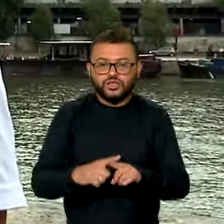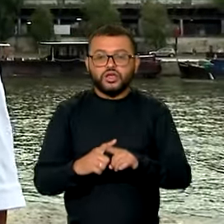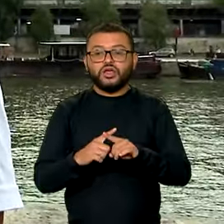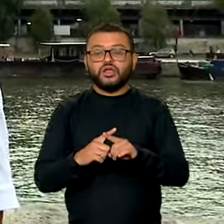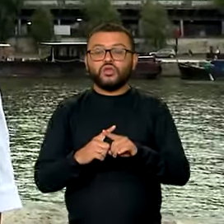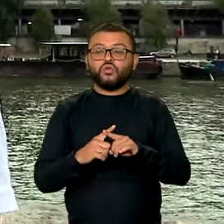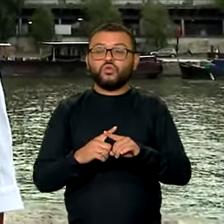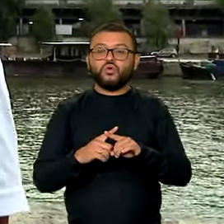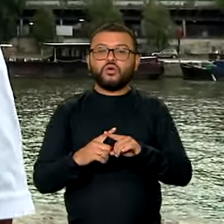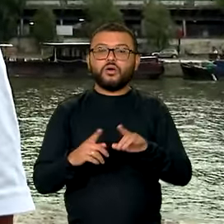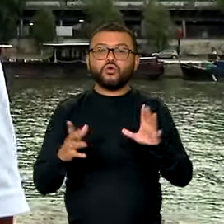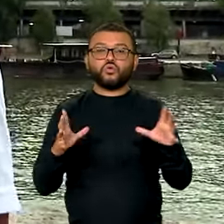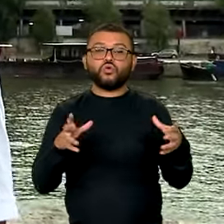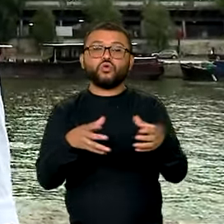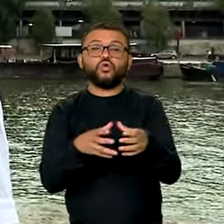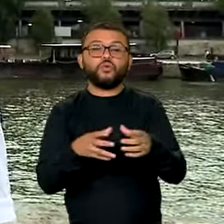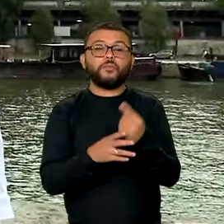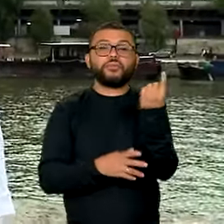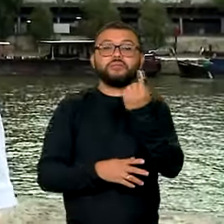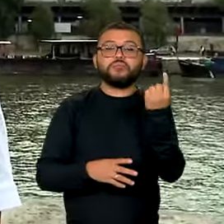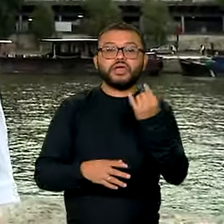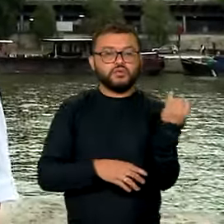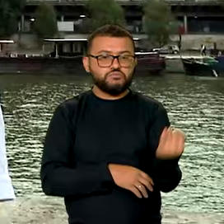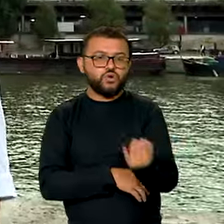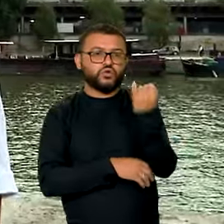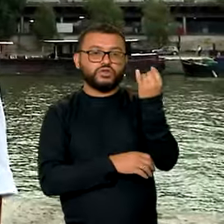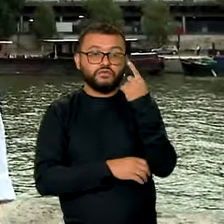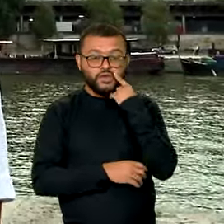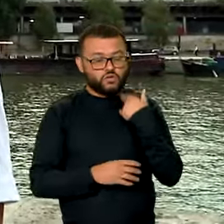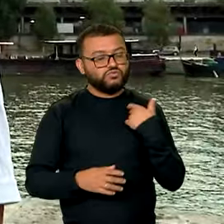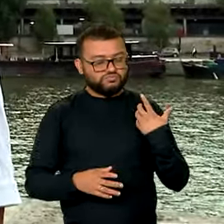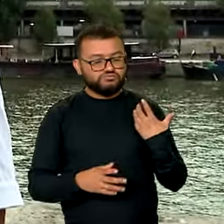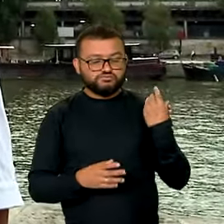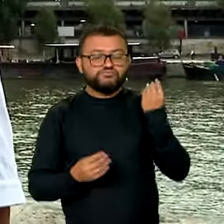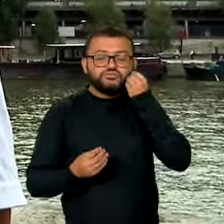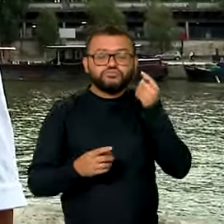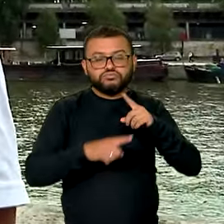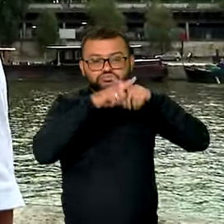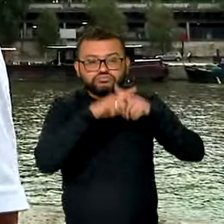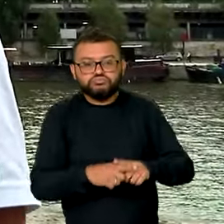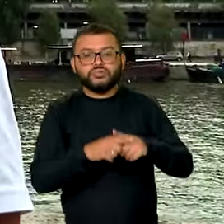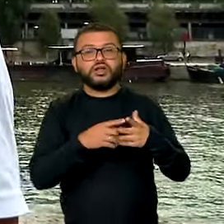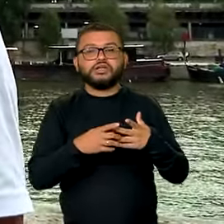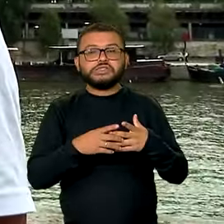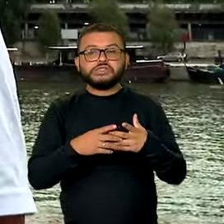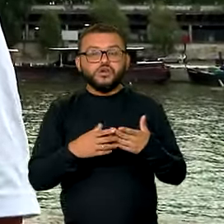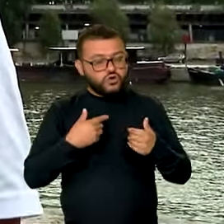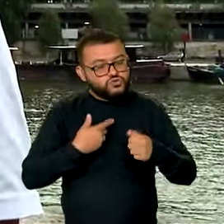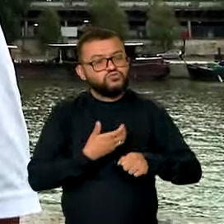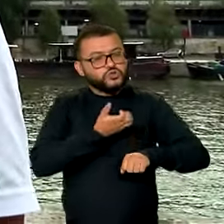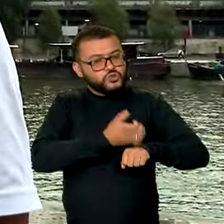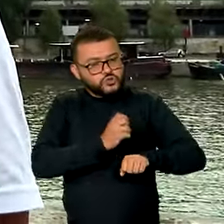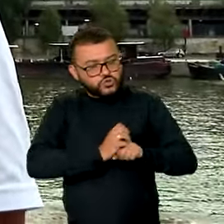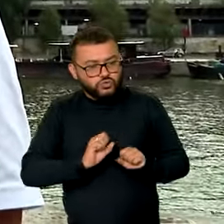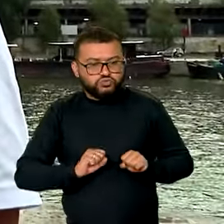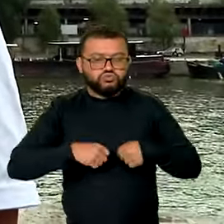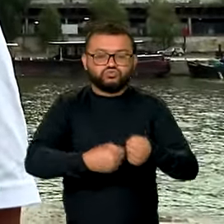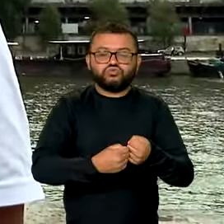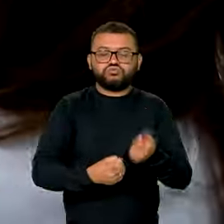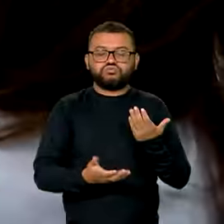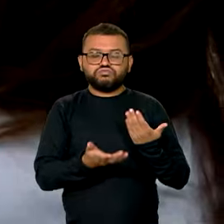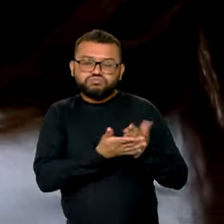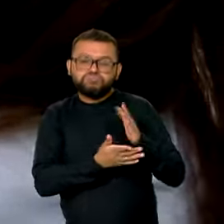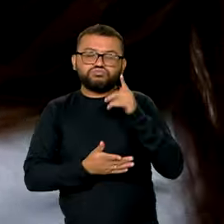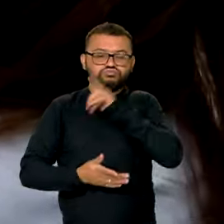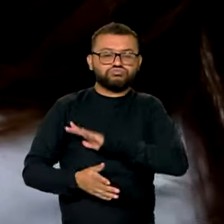é a primeira liga, né, a mais importante. Então, com muito treino, né, muita dedicação, as coisas vêm dando